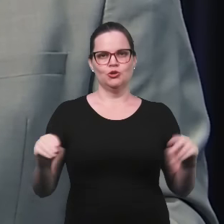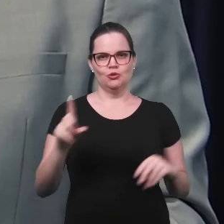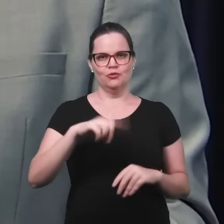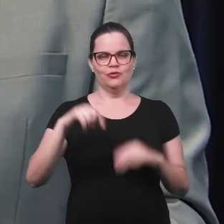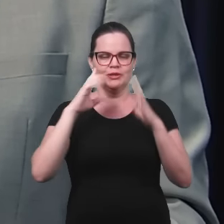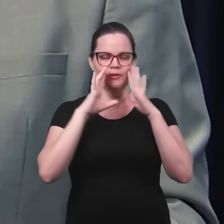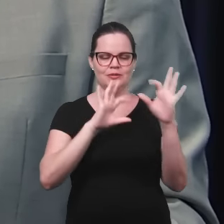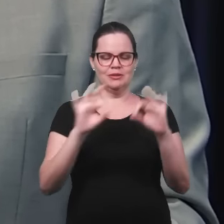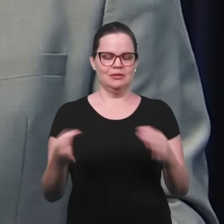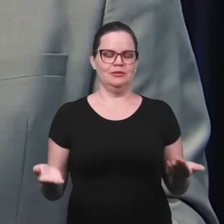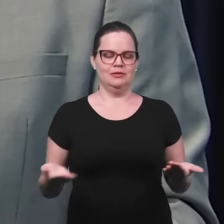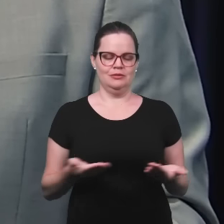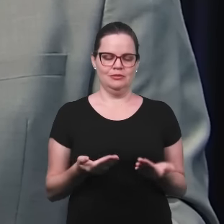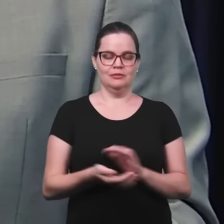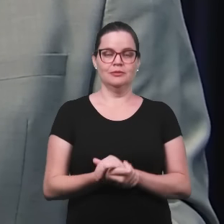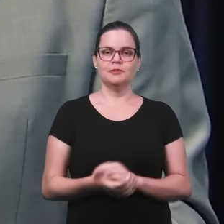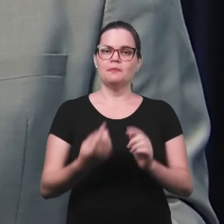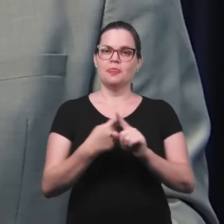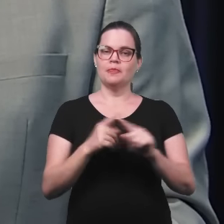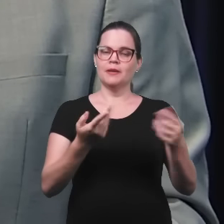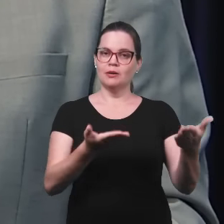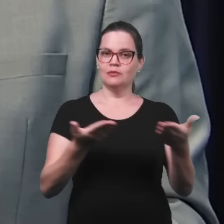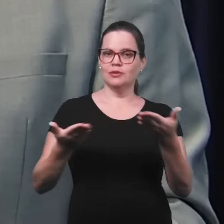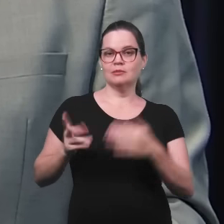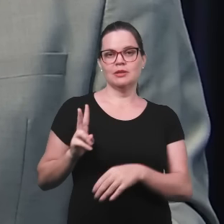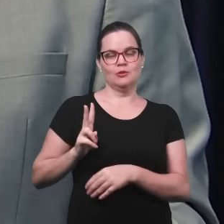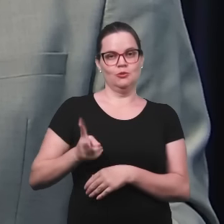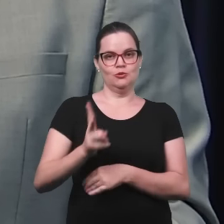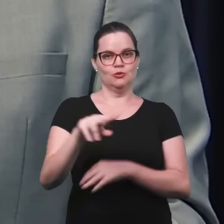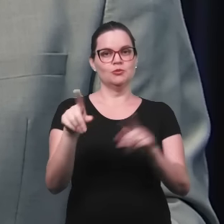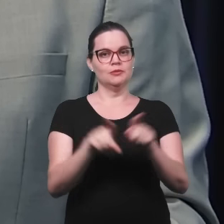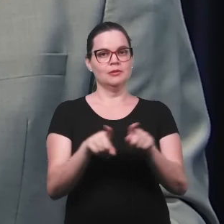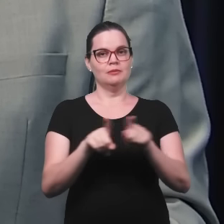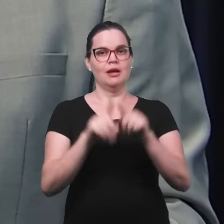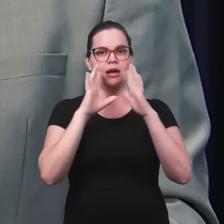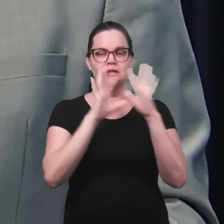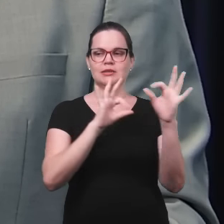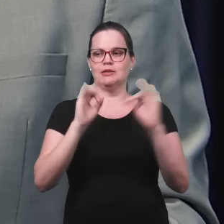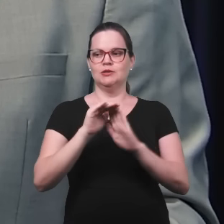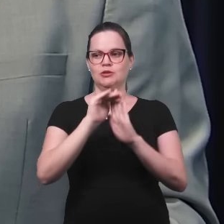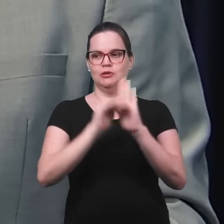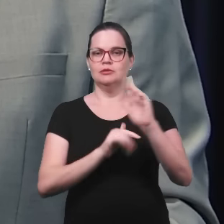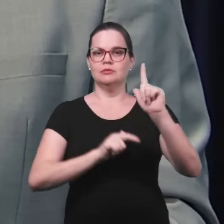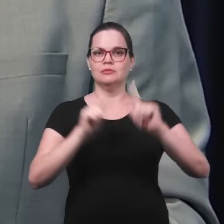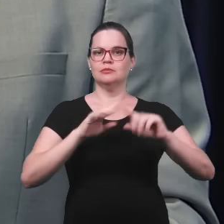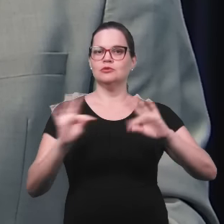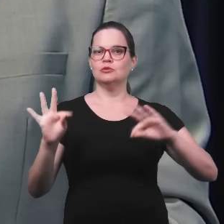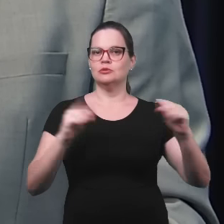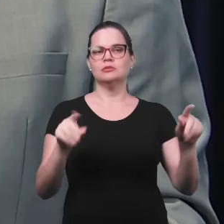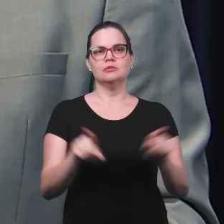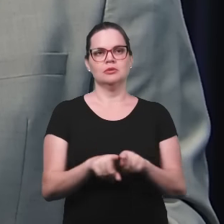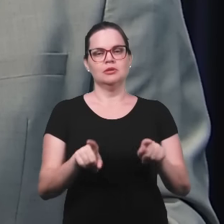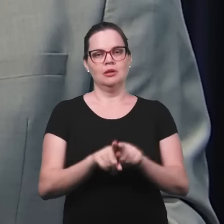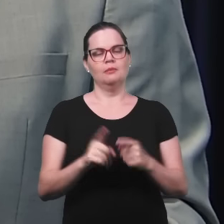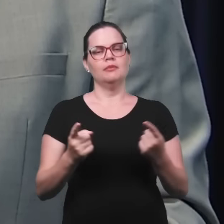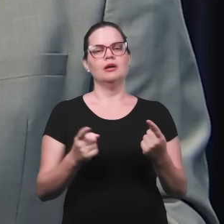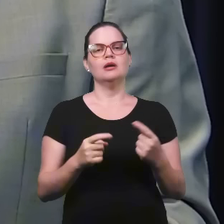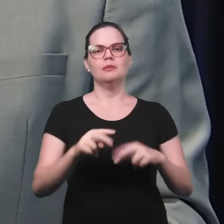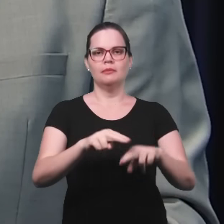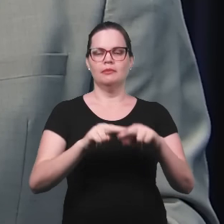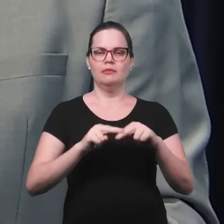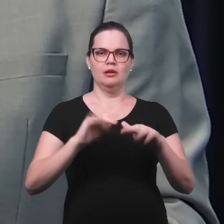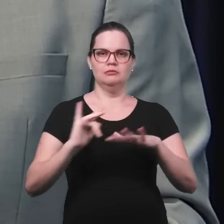nos assiste, mas convidamos a continuar assistindo a nossa programação nos